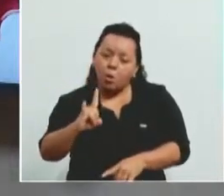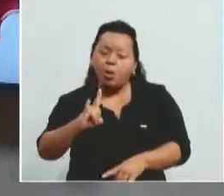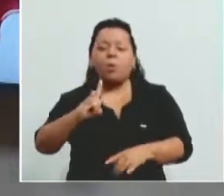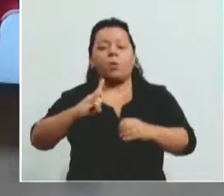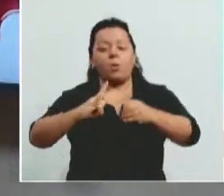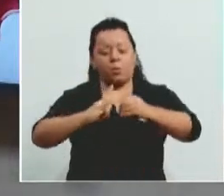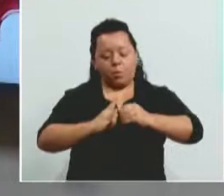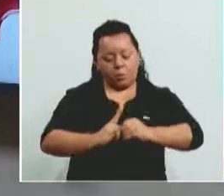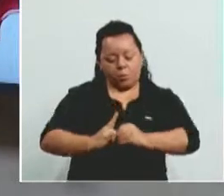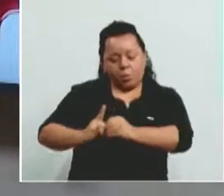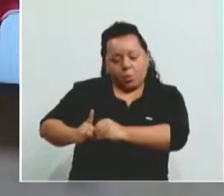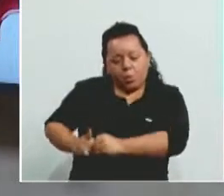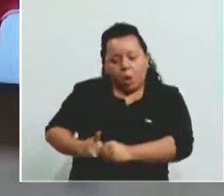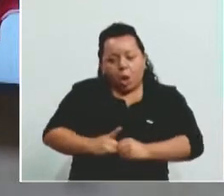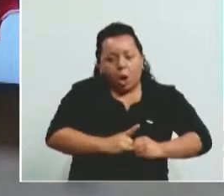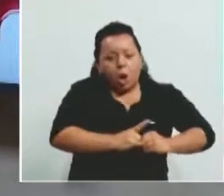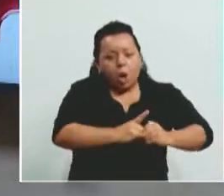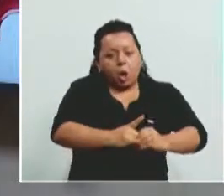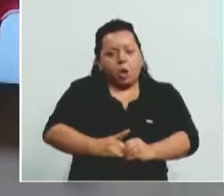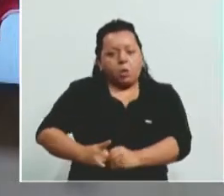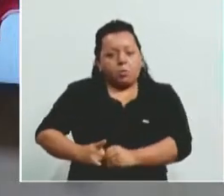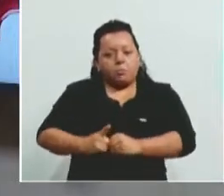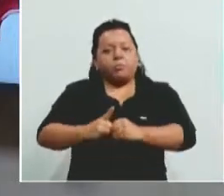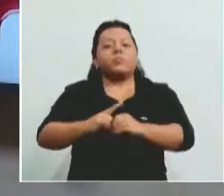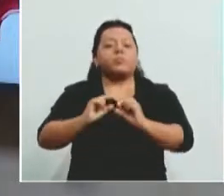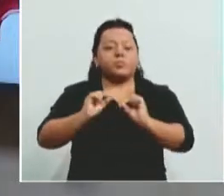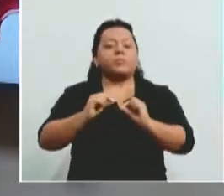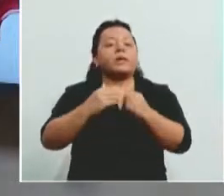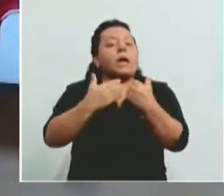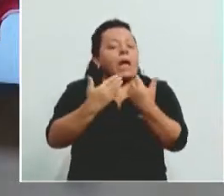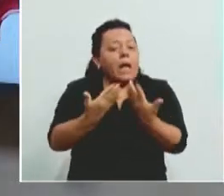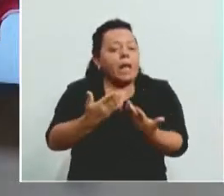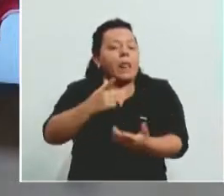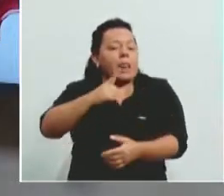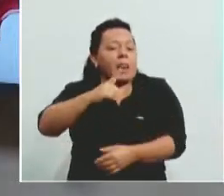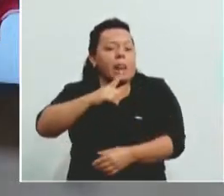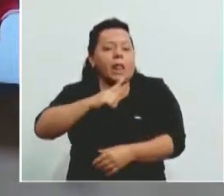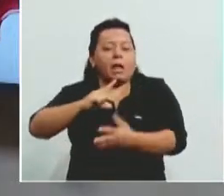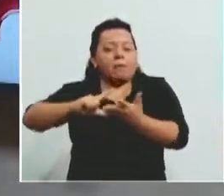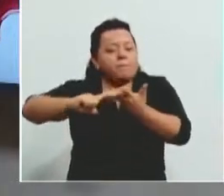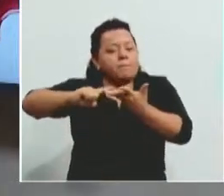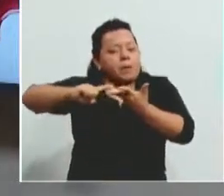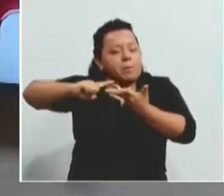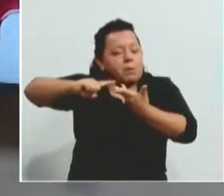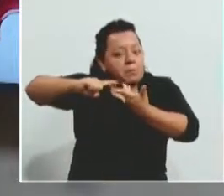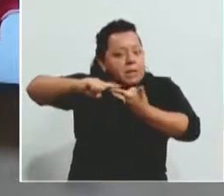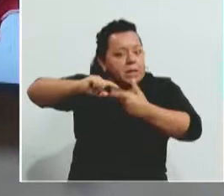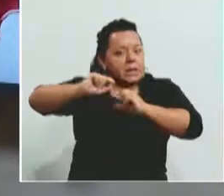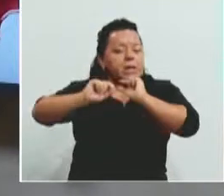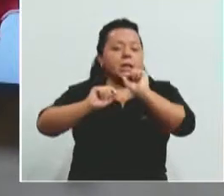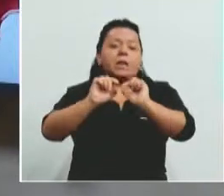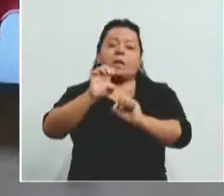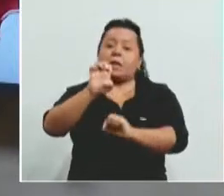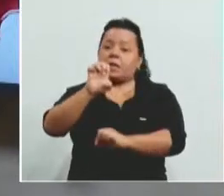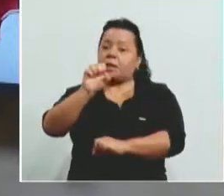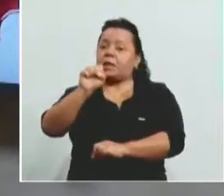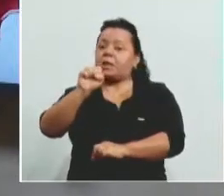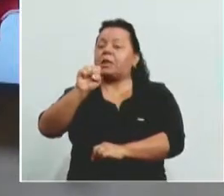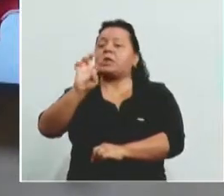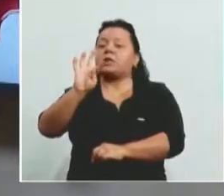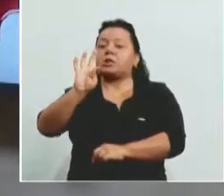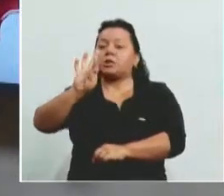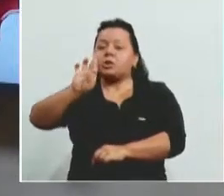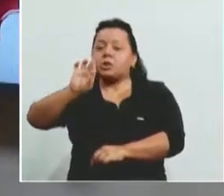a menstruação, etc. Ele tem receptores para o estrogênio. Então, como a gente tem